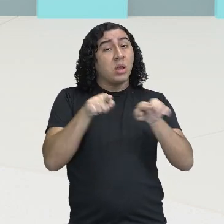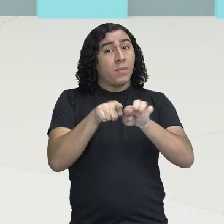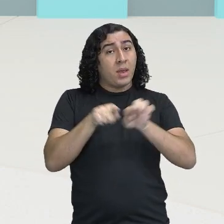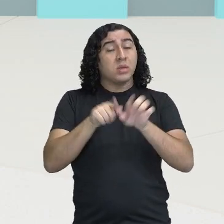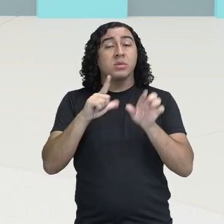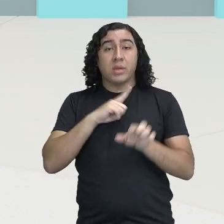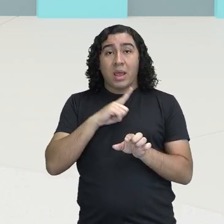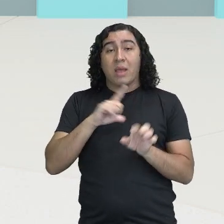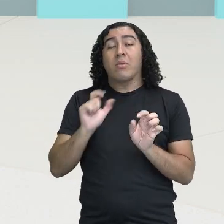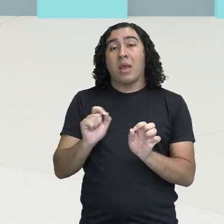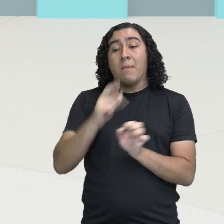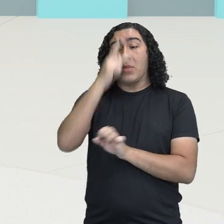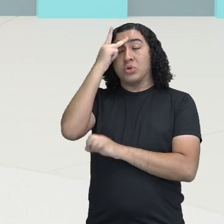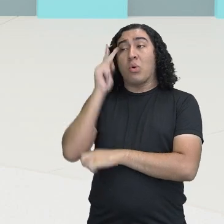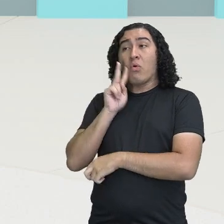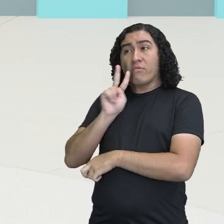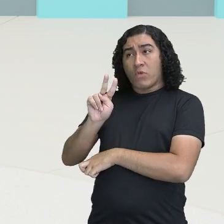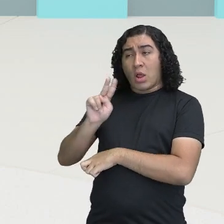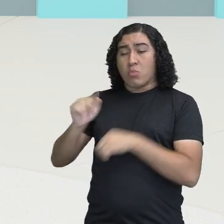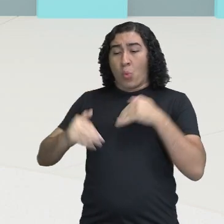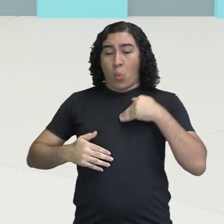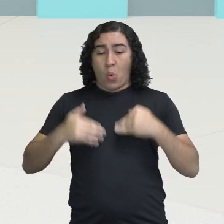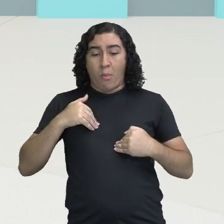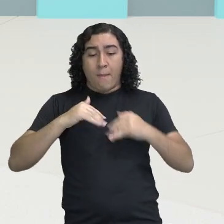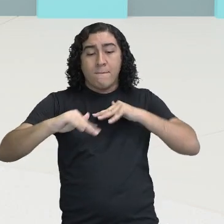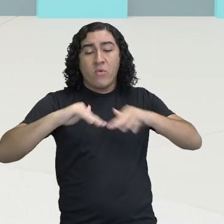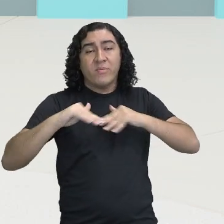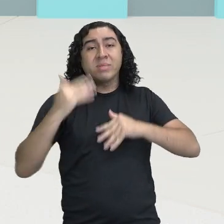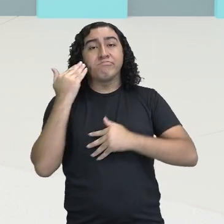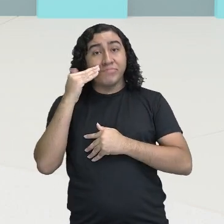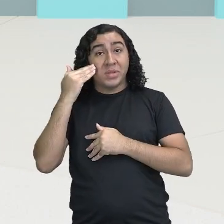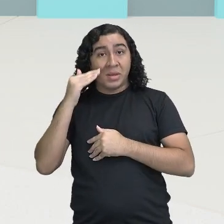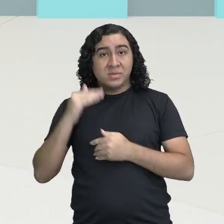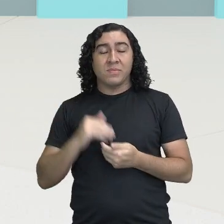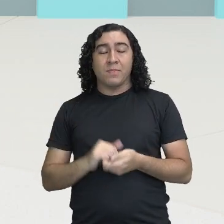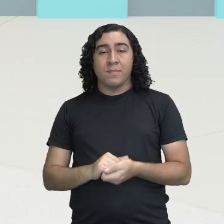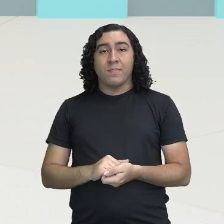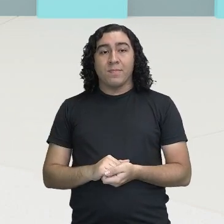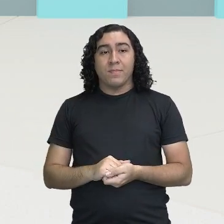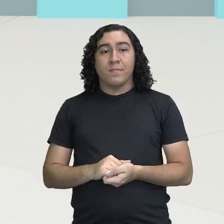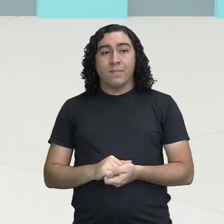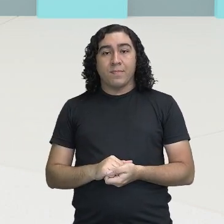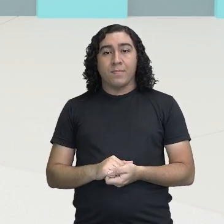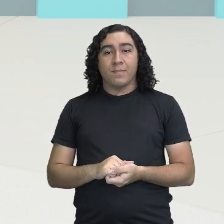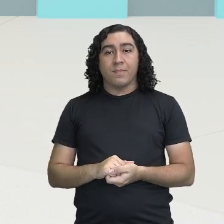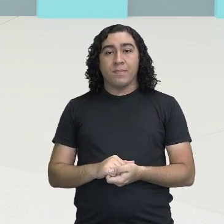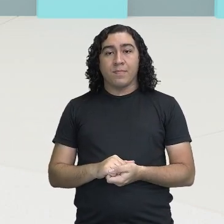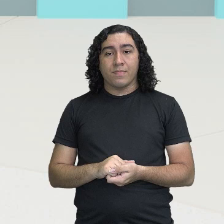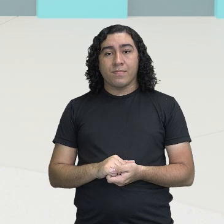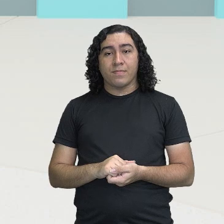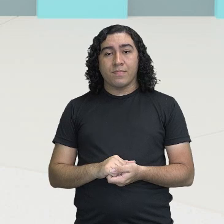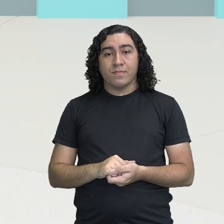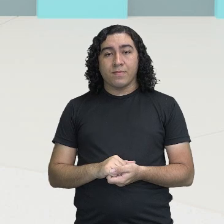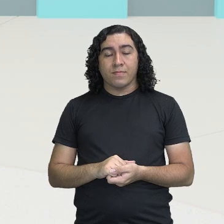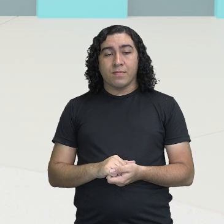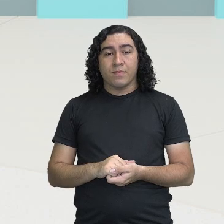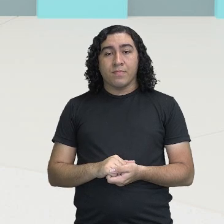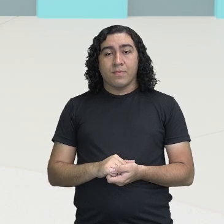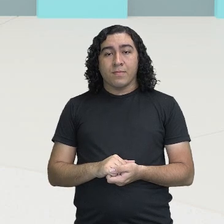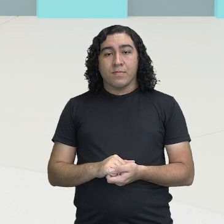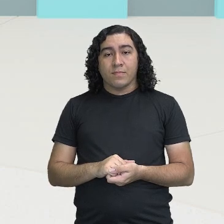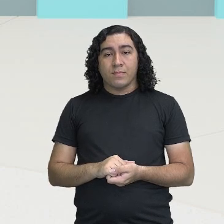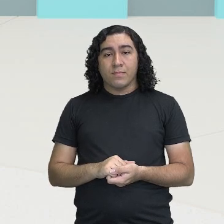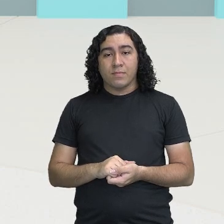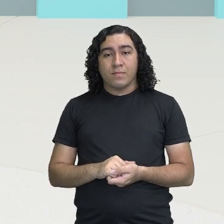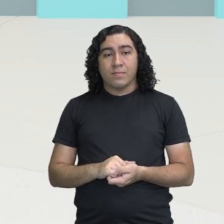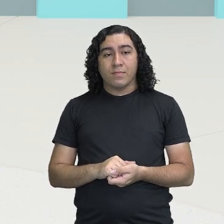você passa uma mensagem com o corpo, né? E isso aqui nós temos, logo abaixo aqui,